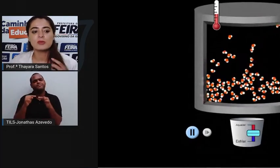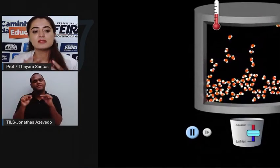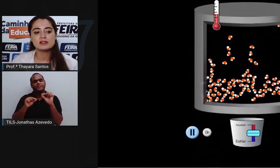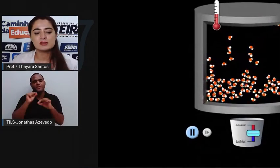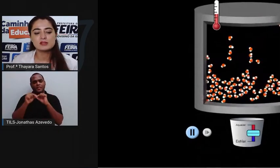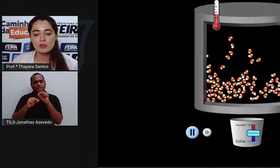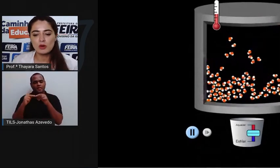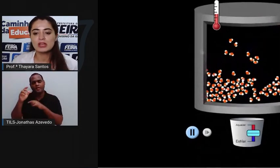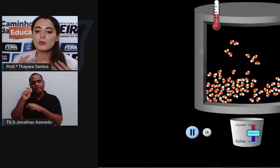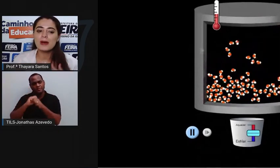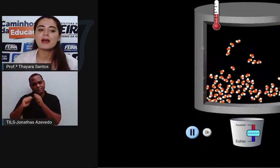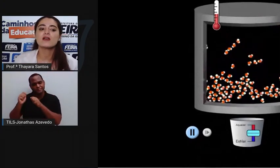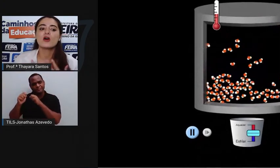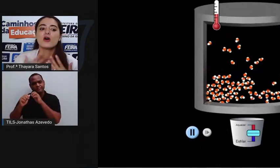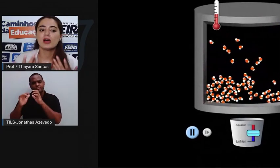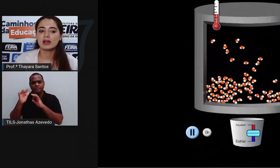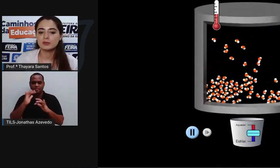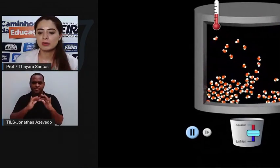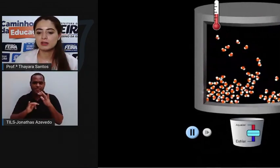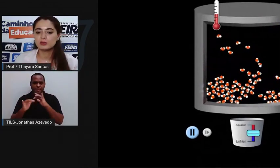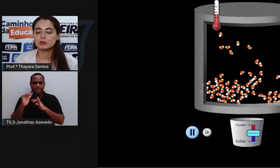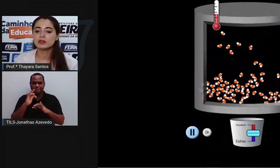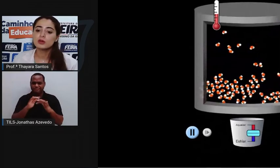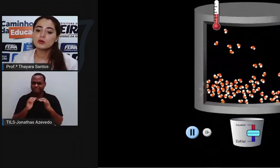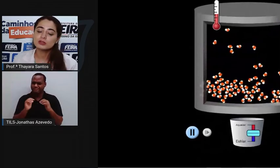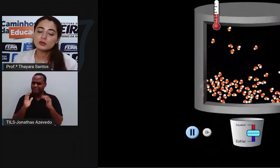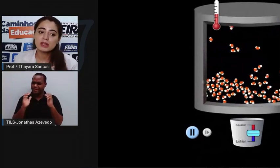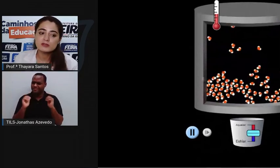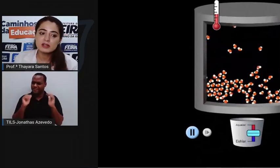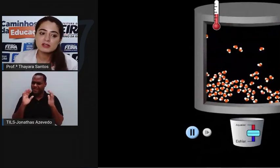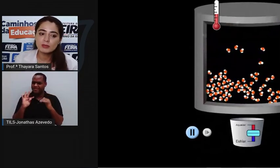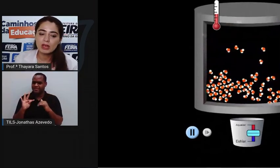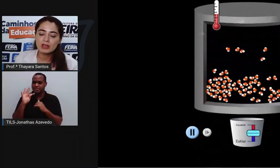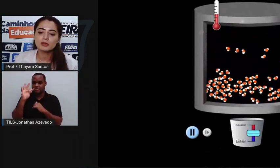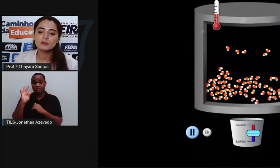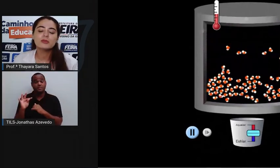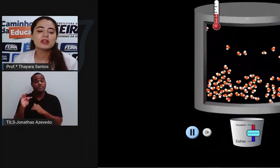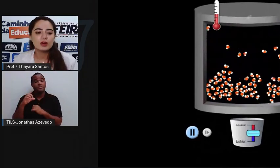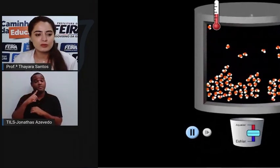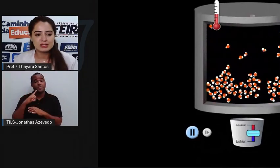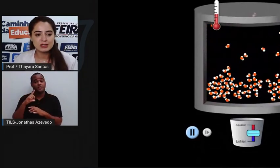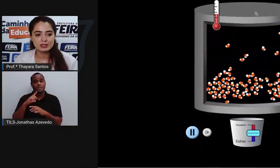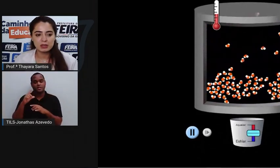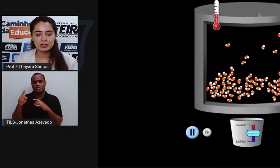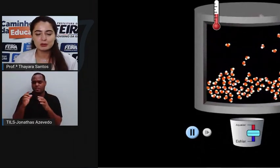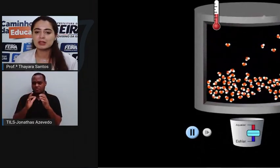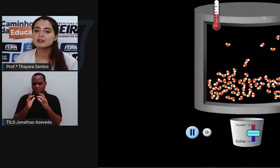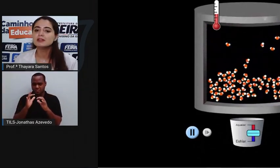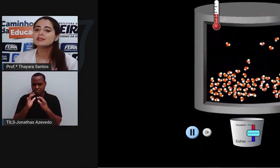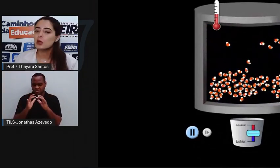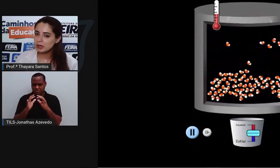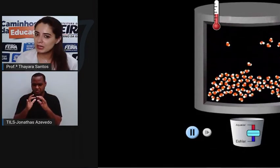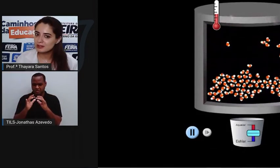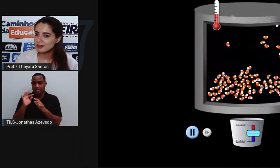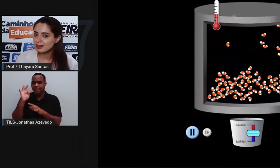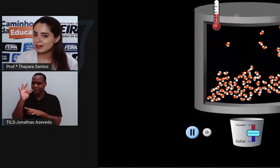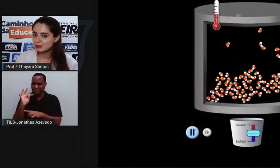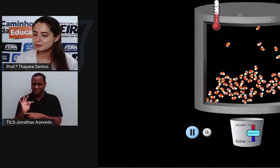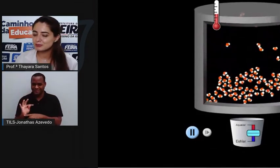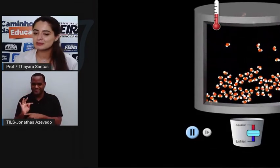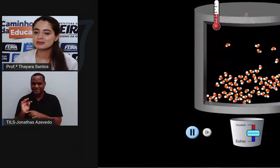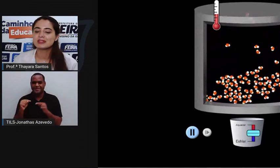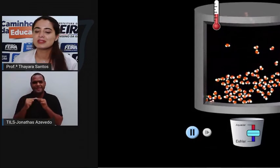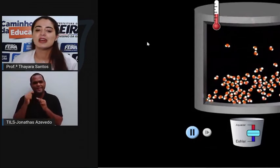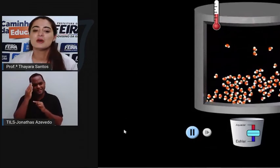se mexem, mais eles se movimentam, maior é a temperatura. Quanto menos eles se mexem, menor vai ser a temperatura. Deu para entender